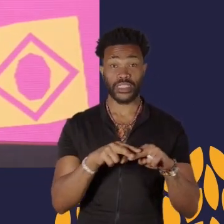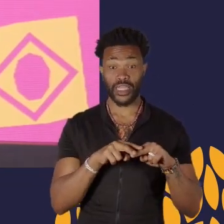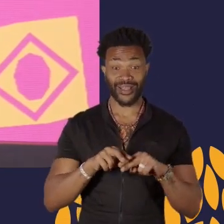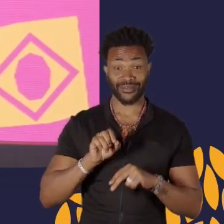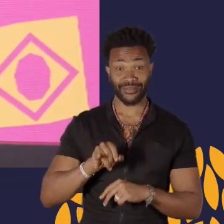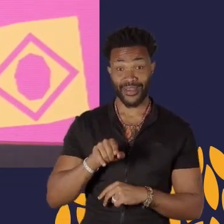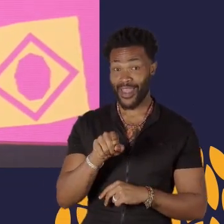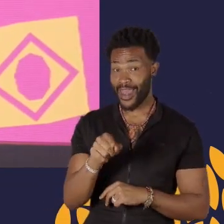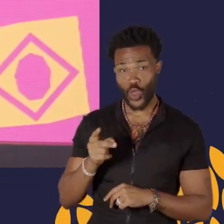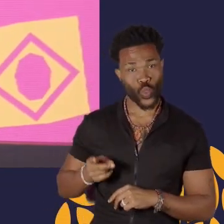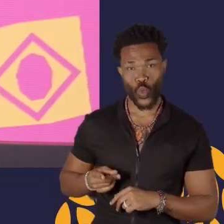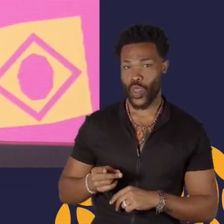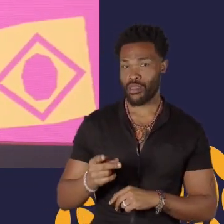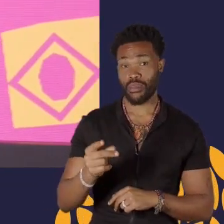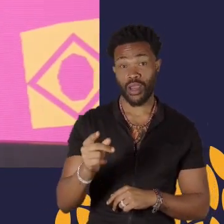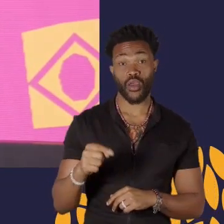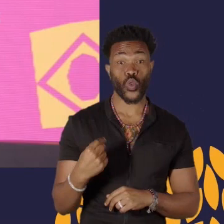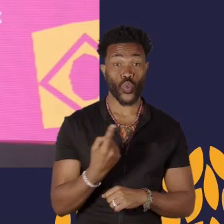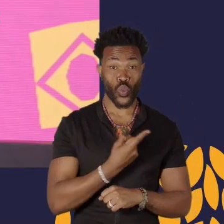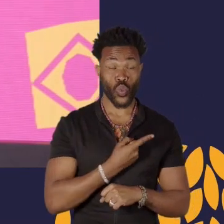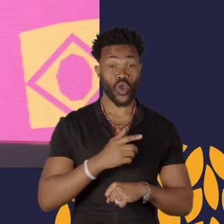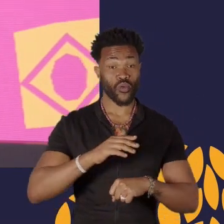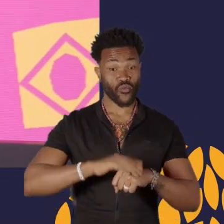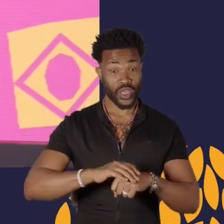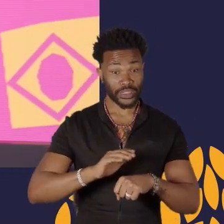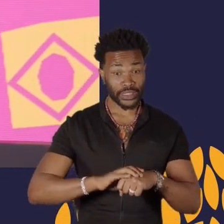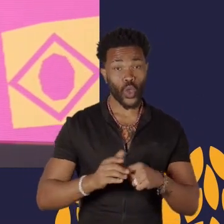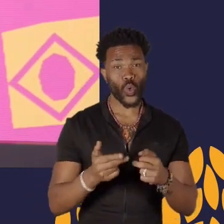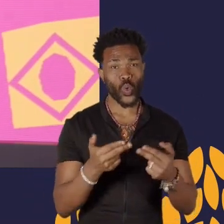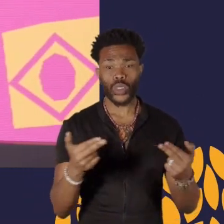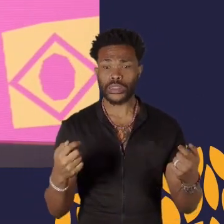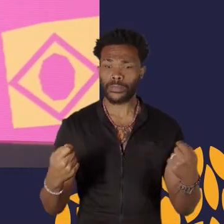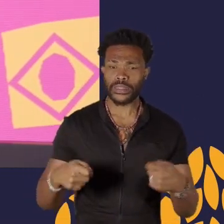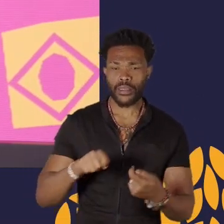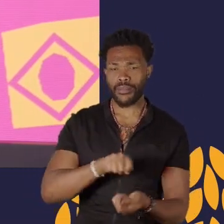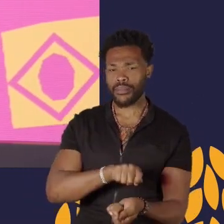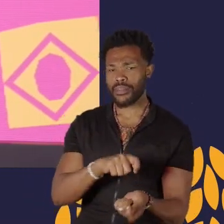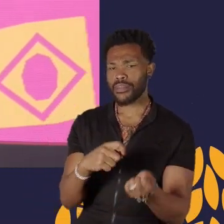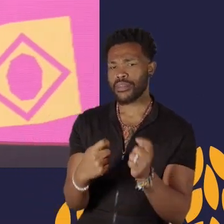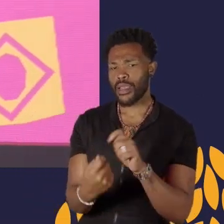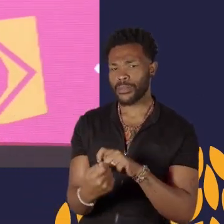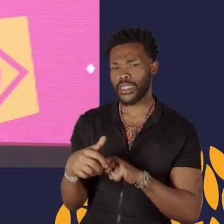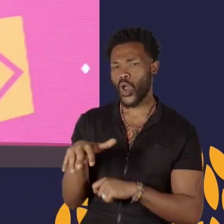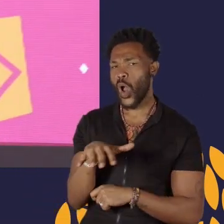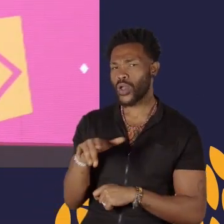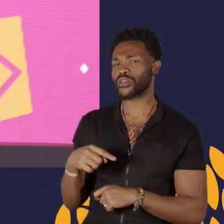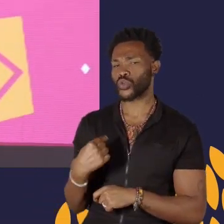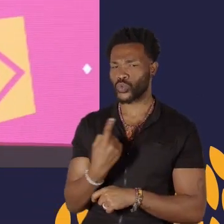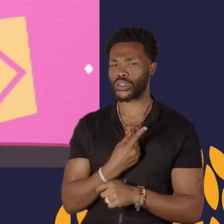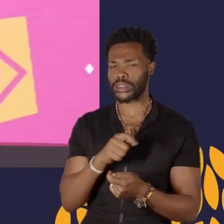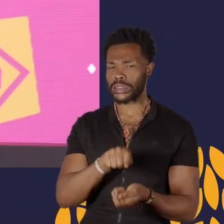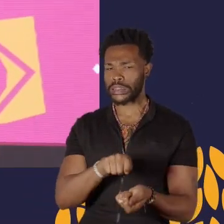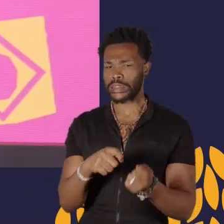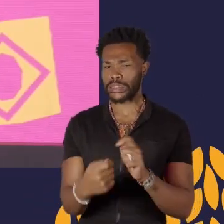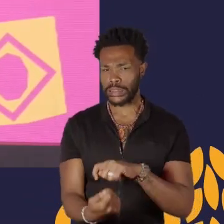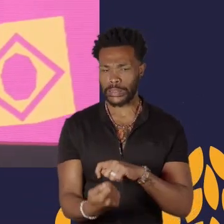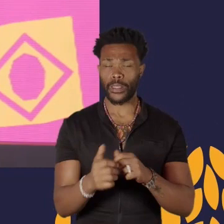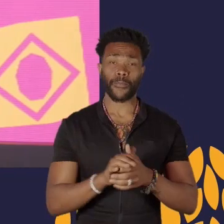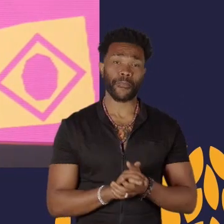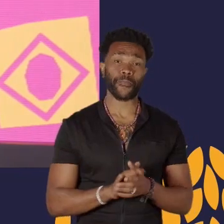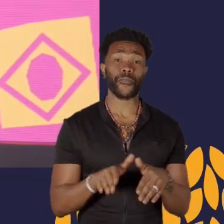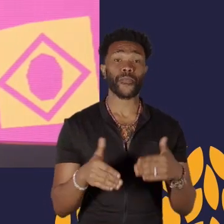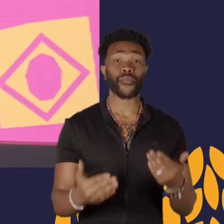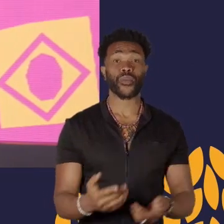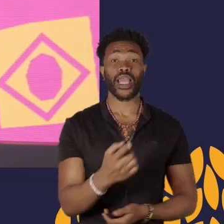são eternas. Se a gente fizer e alguma coisa tiver que ser ajustado na rota, a gente ajusta. Enfim, então, são